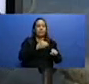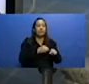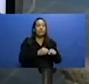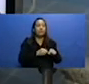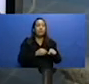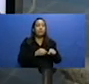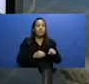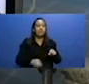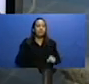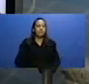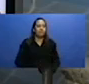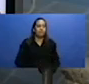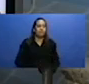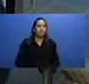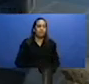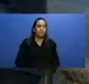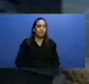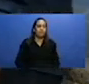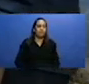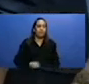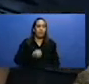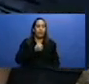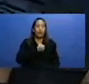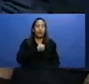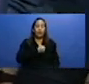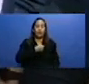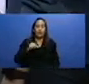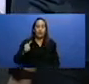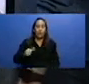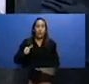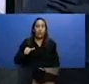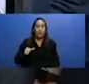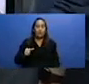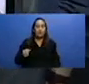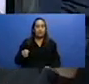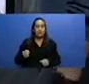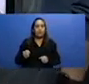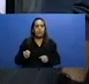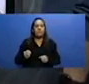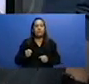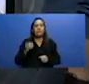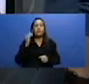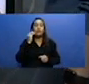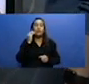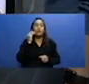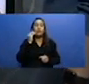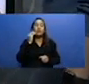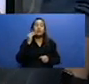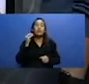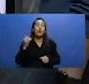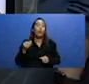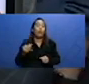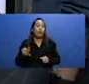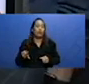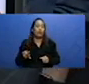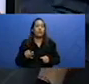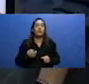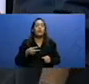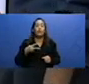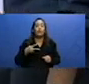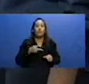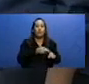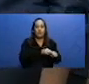o 3. Para dar 11 no dado, 2 possibilidades de